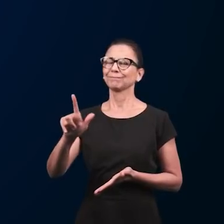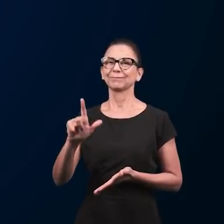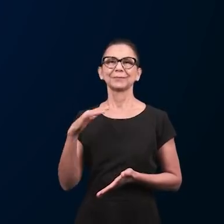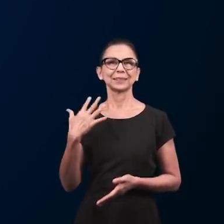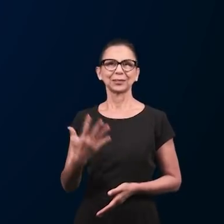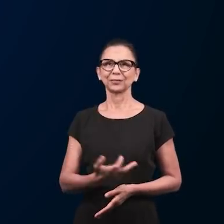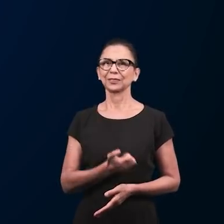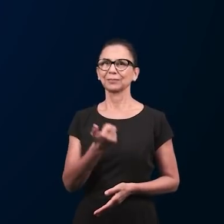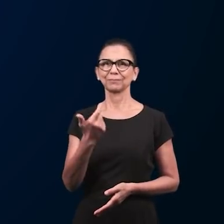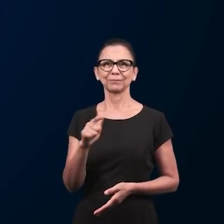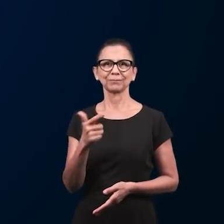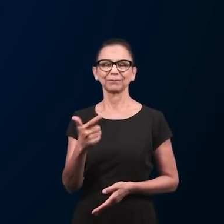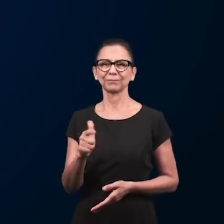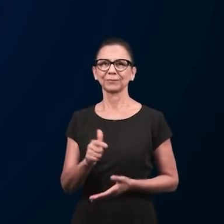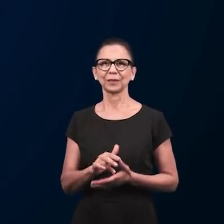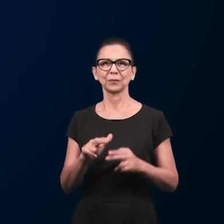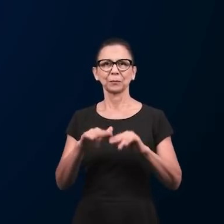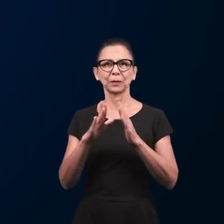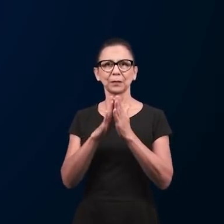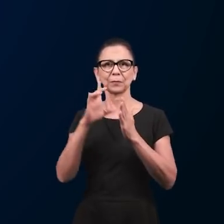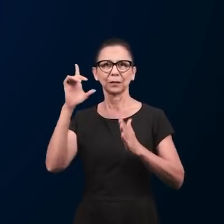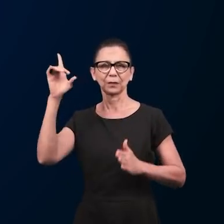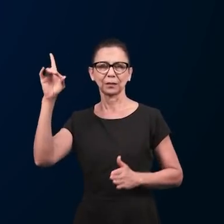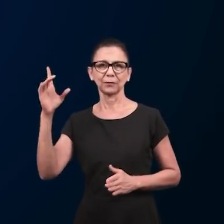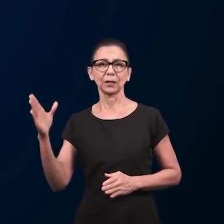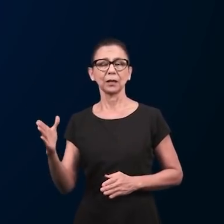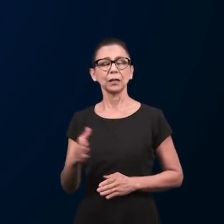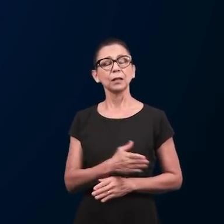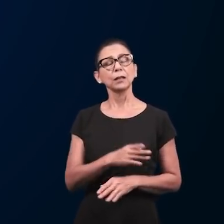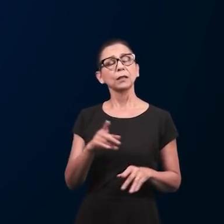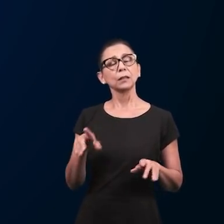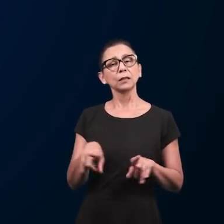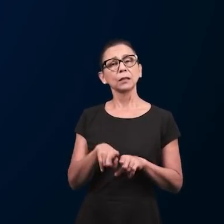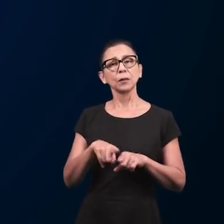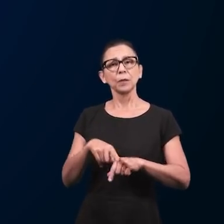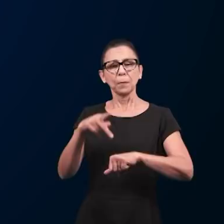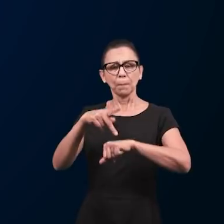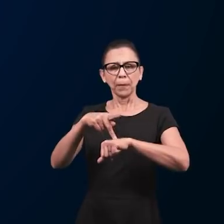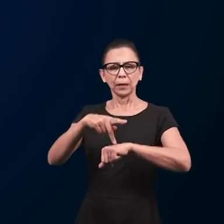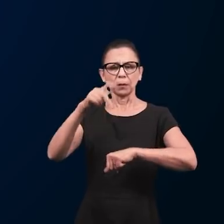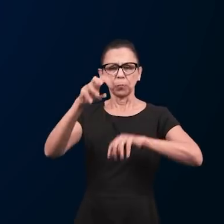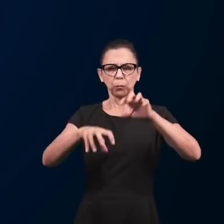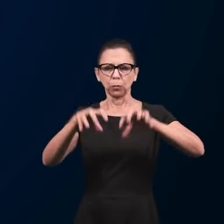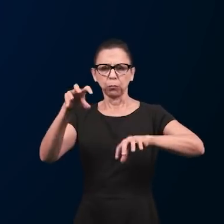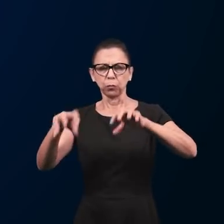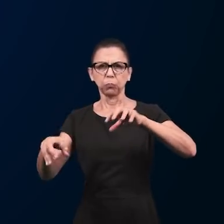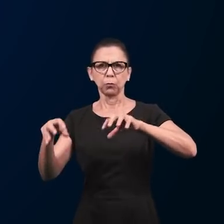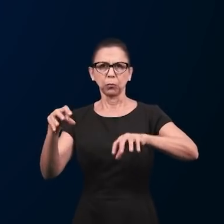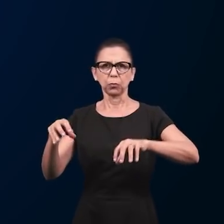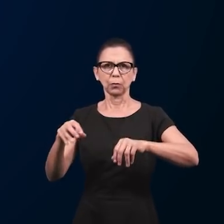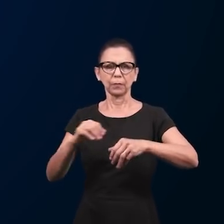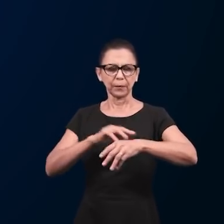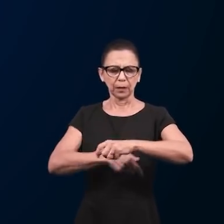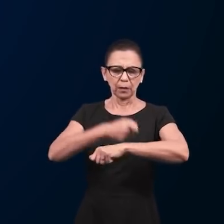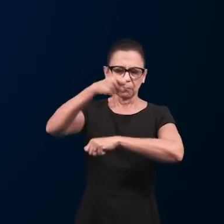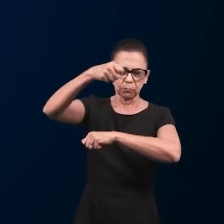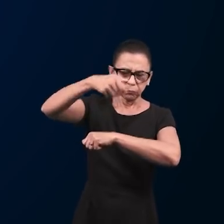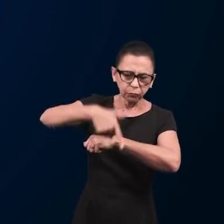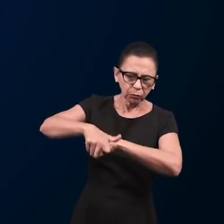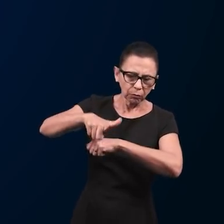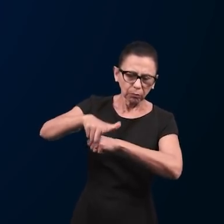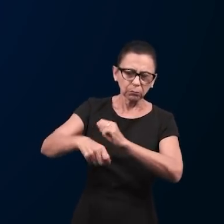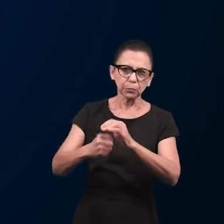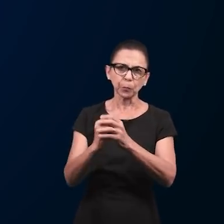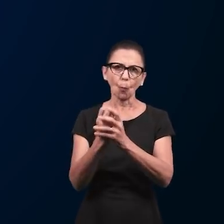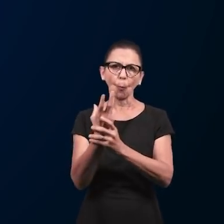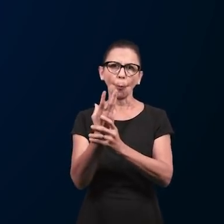de Deus. A semente que caiu entre pedregais fala do crente que não suporta as provas, não suporta as lutas,